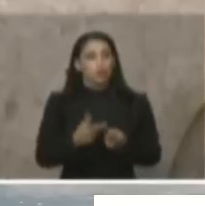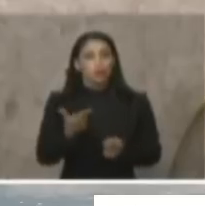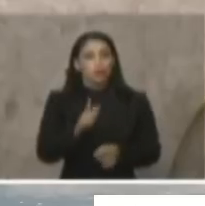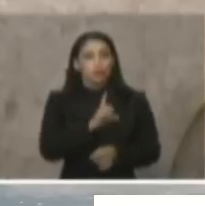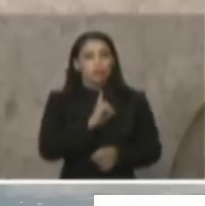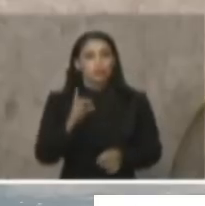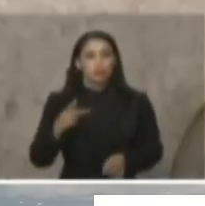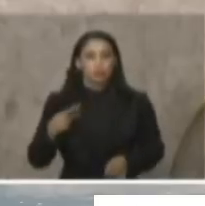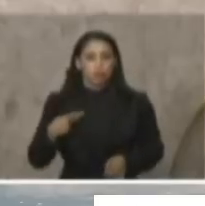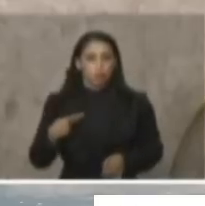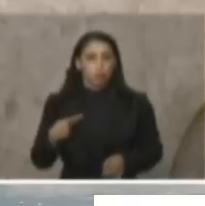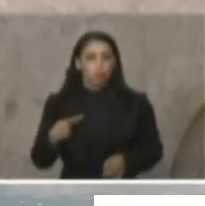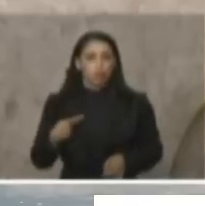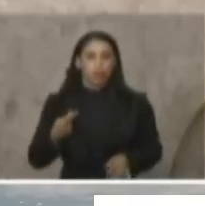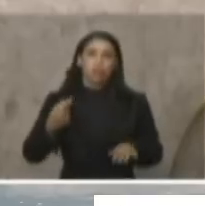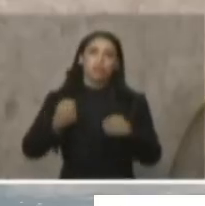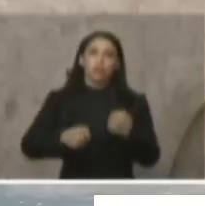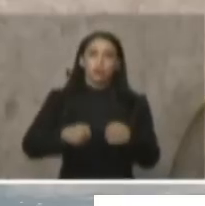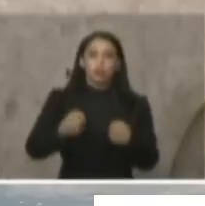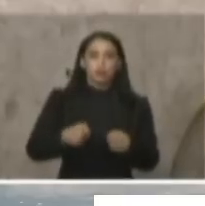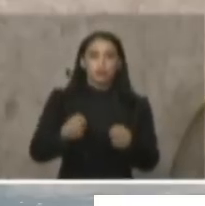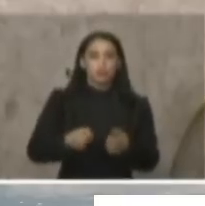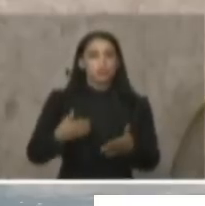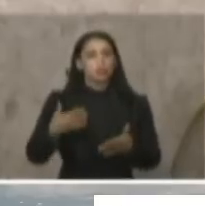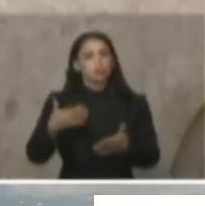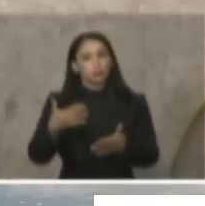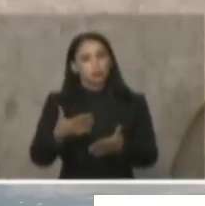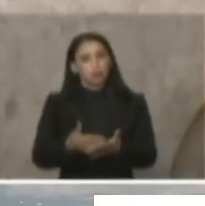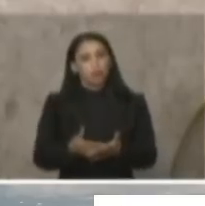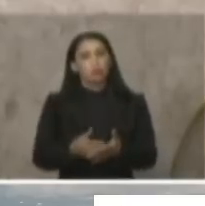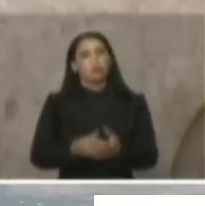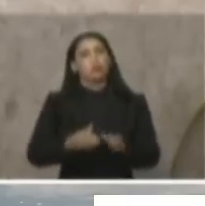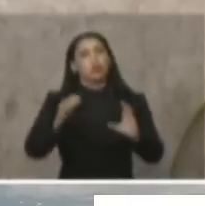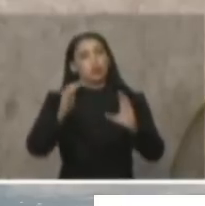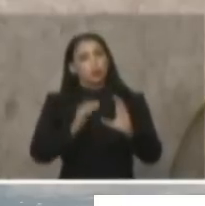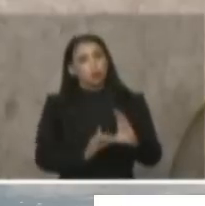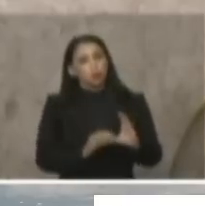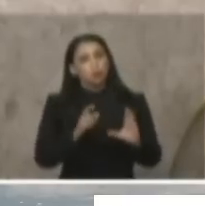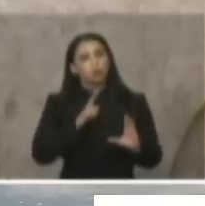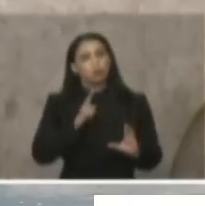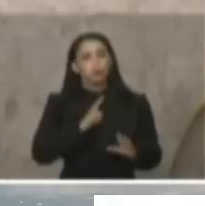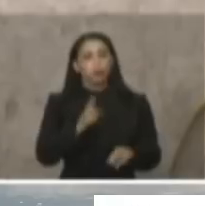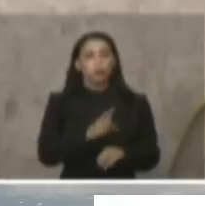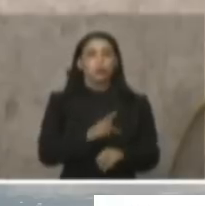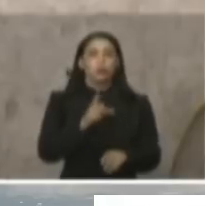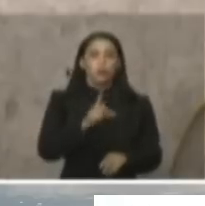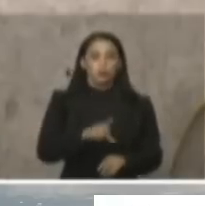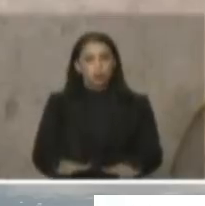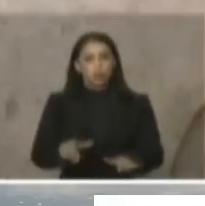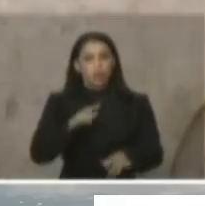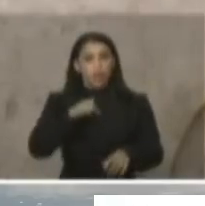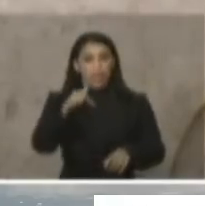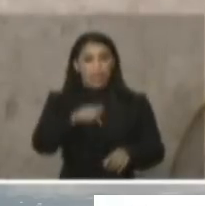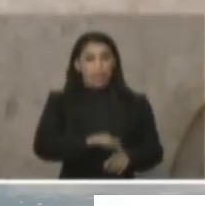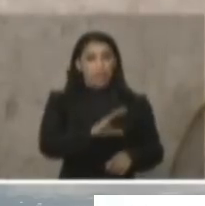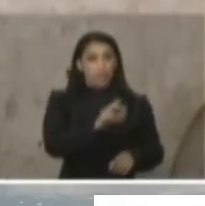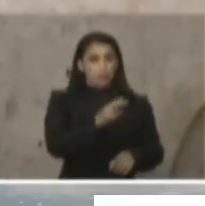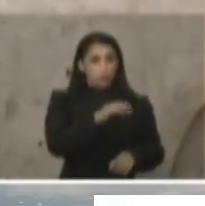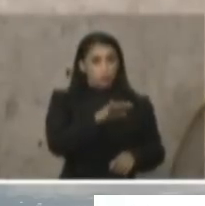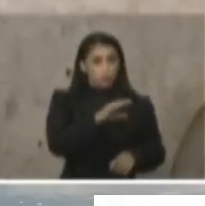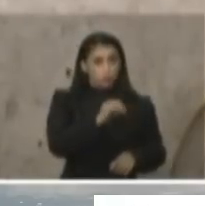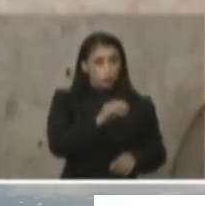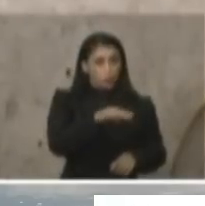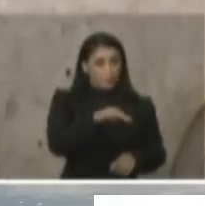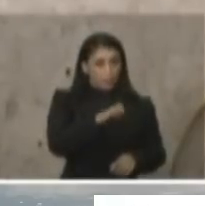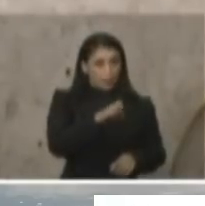Ministro dessa fila que ainda não presidiu o STF EA votação É sempre Dez a Um todos os ministros votam no próximo da